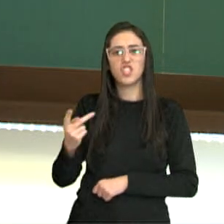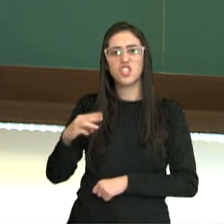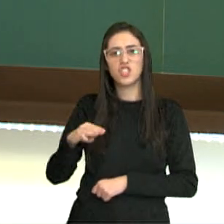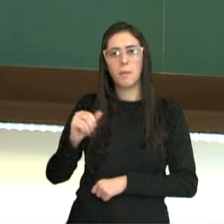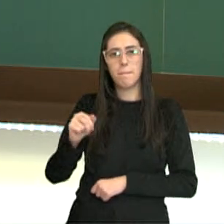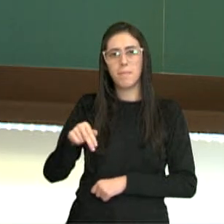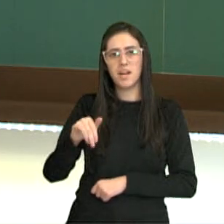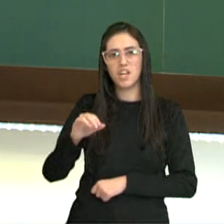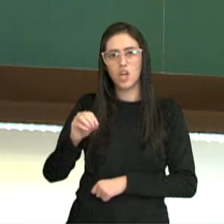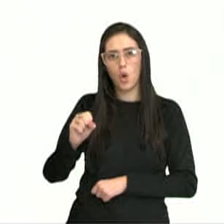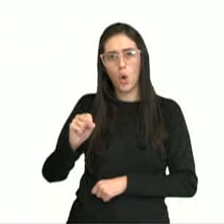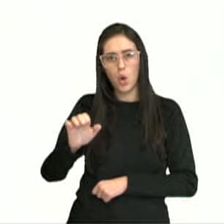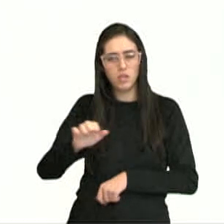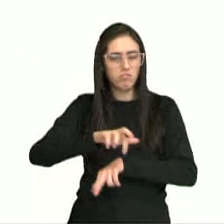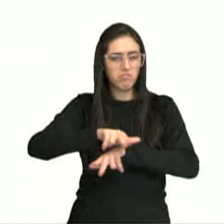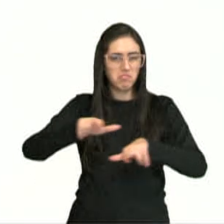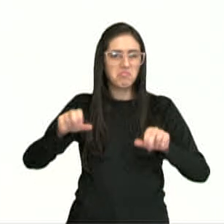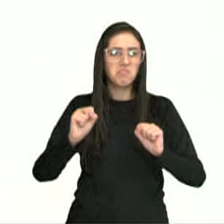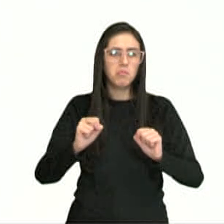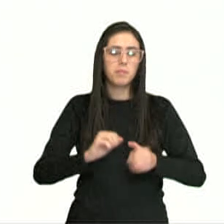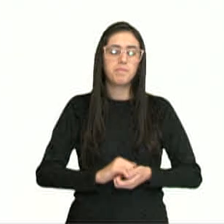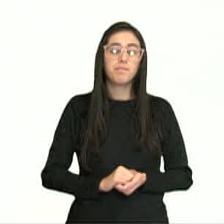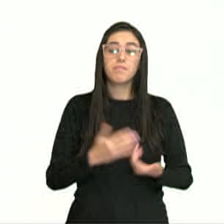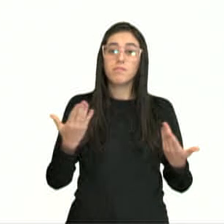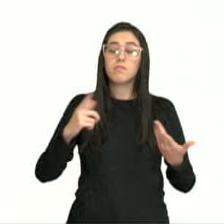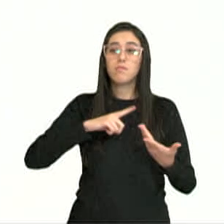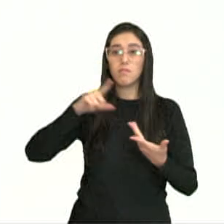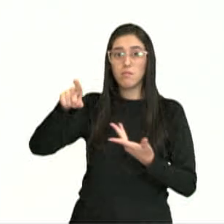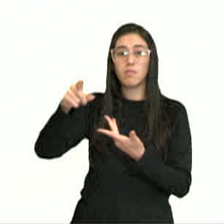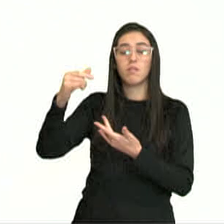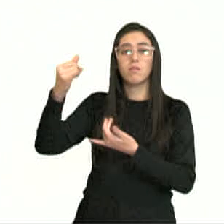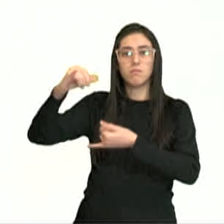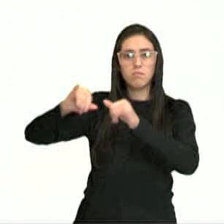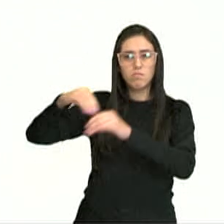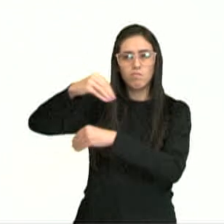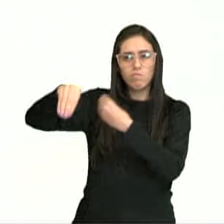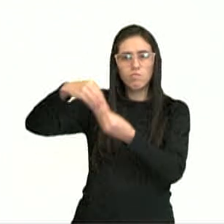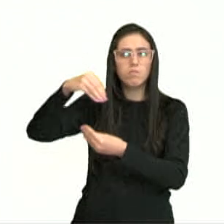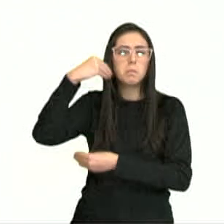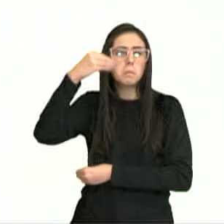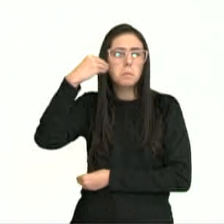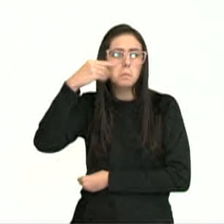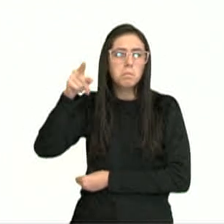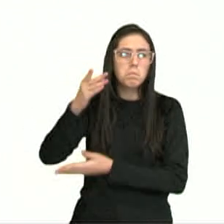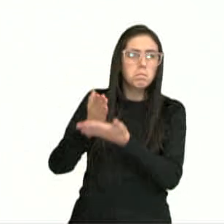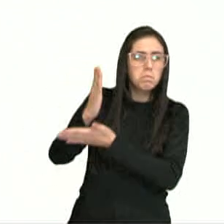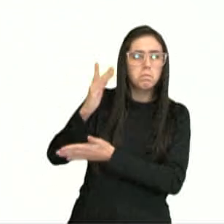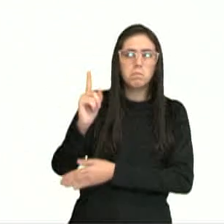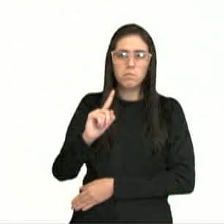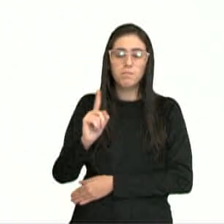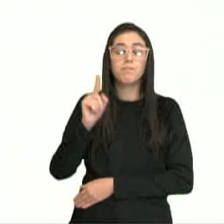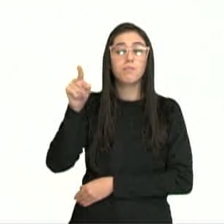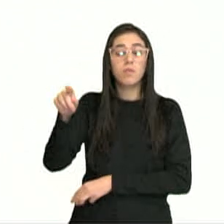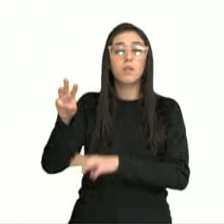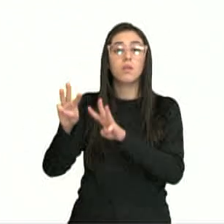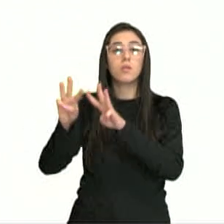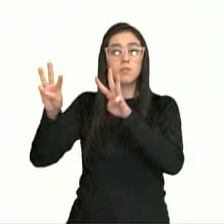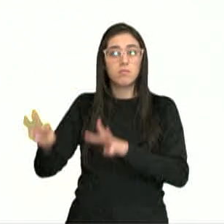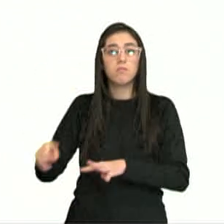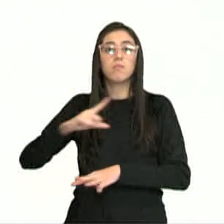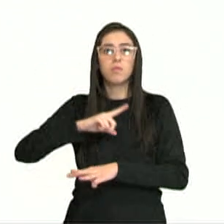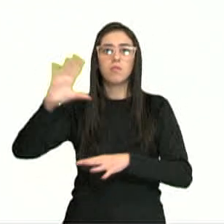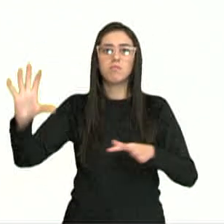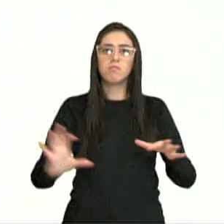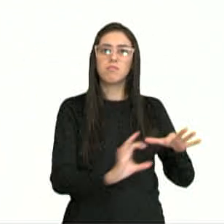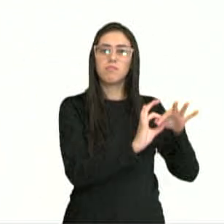Para finalizar a fase pré-clínica de testes, a UFPR fechou um acordo com o governo do